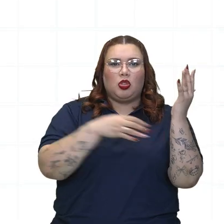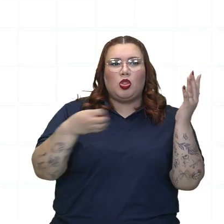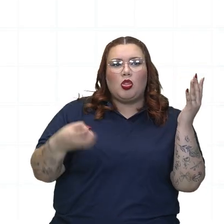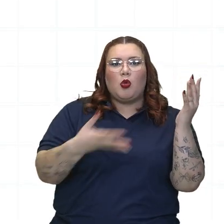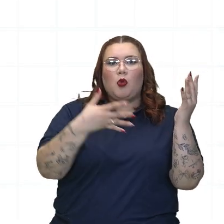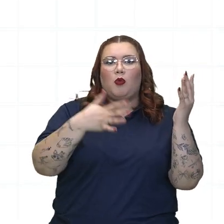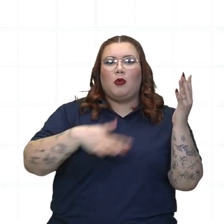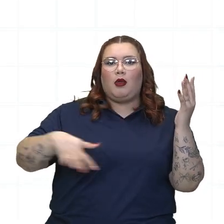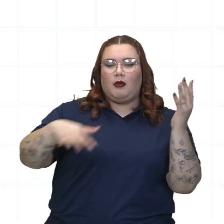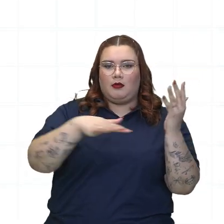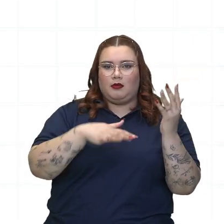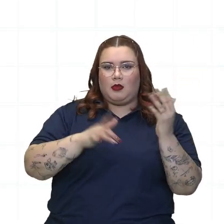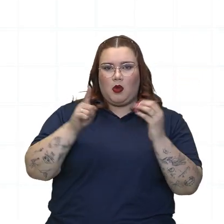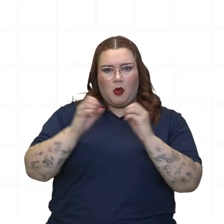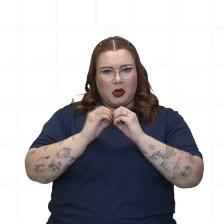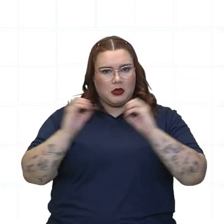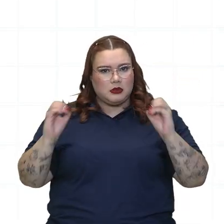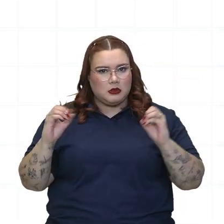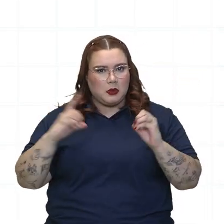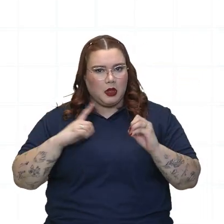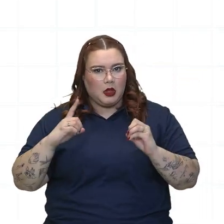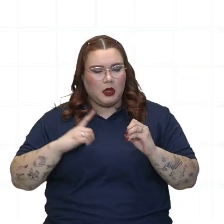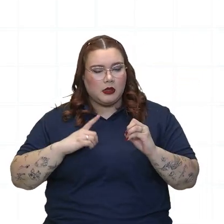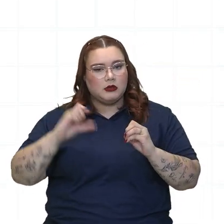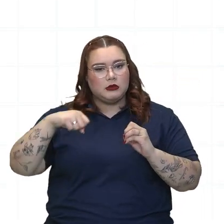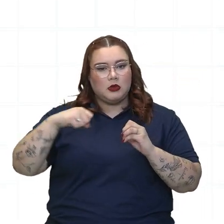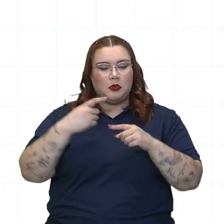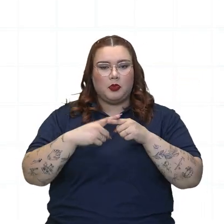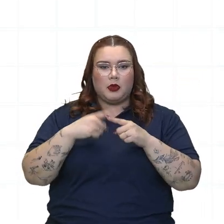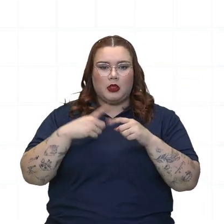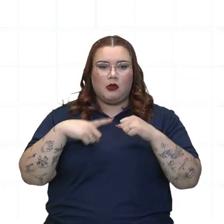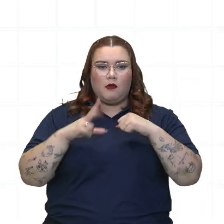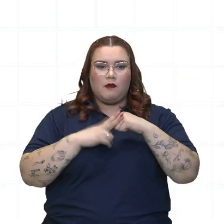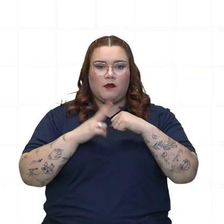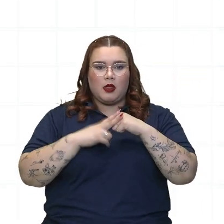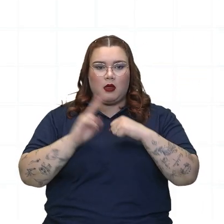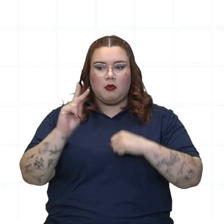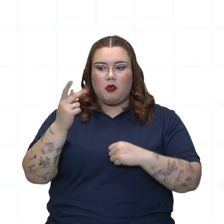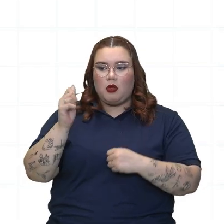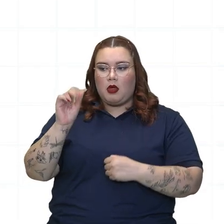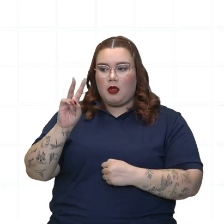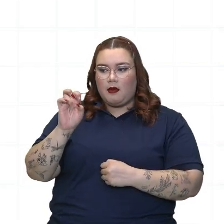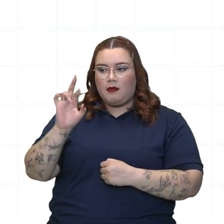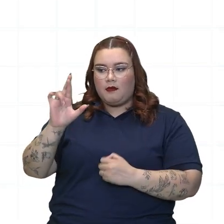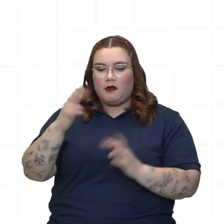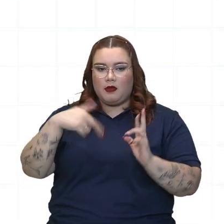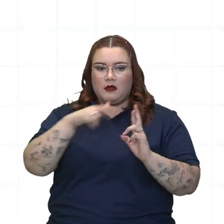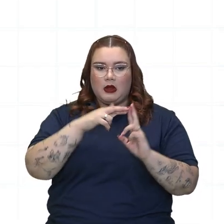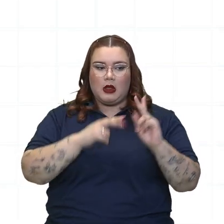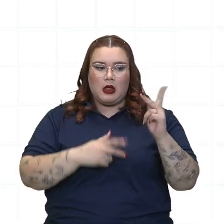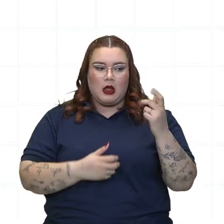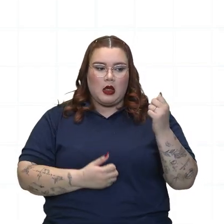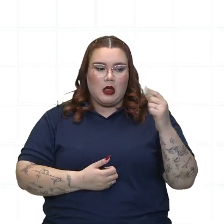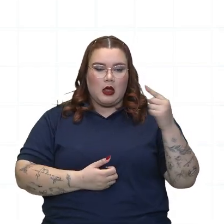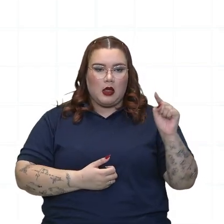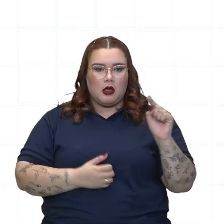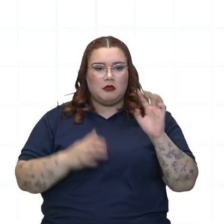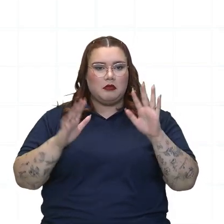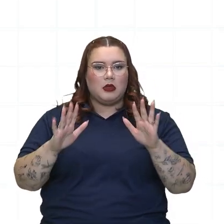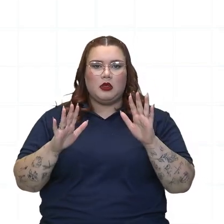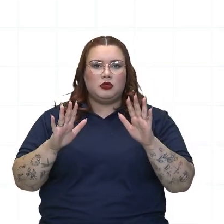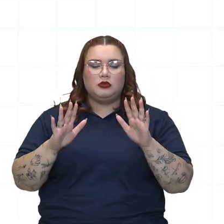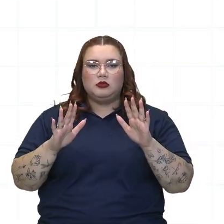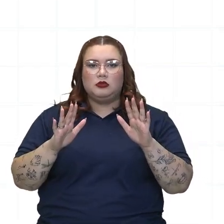Está ali a forma do verbo haver. Há. E aí, pessoal, vou então tentar perguntar para ver se eu encontro o sujeito,